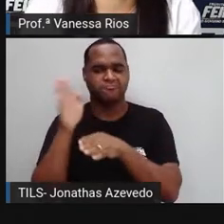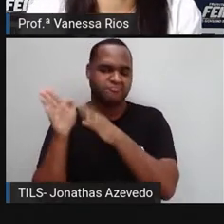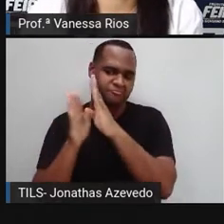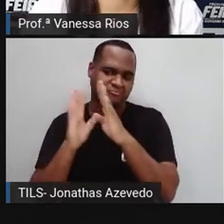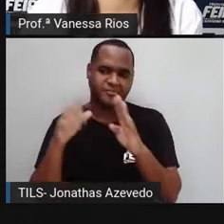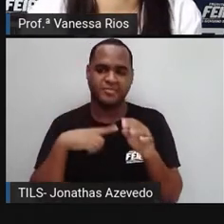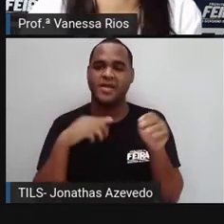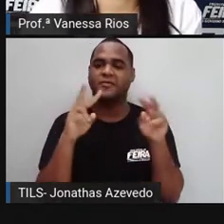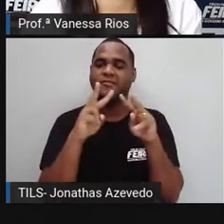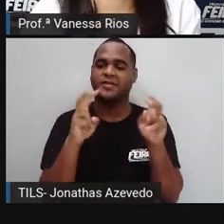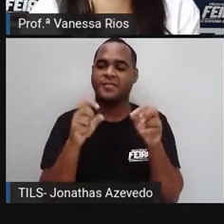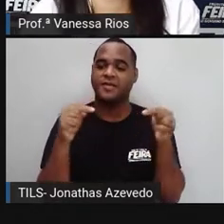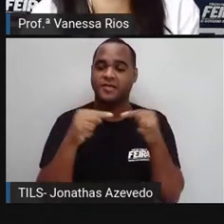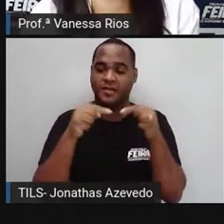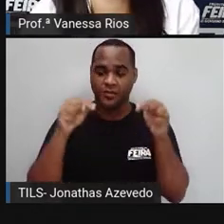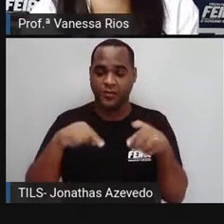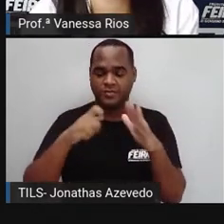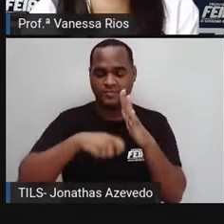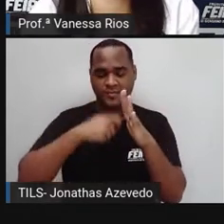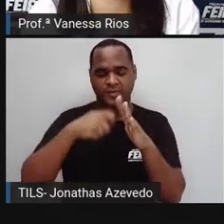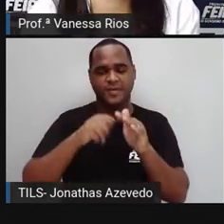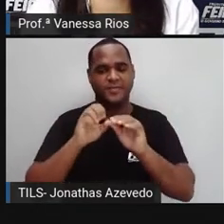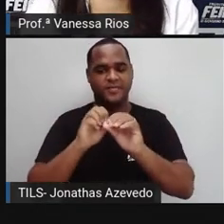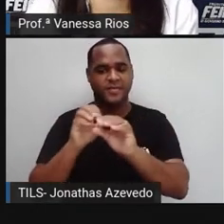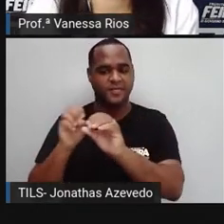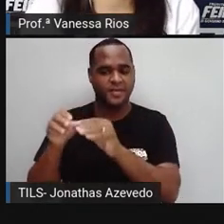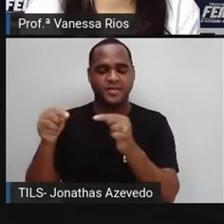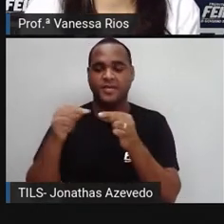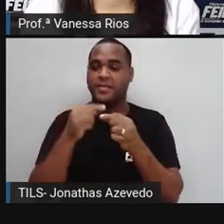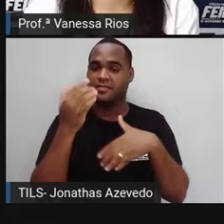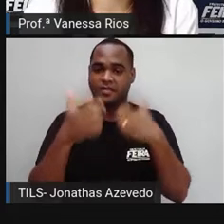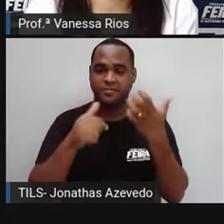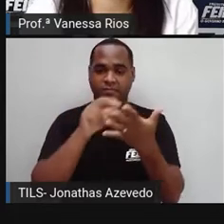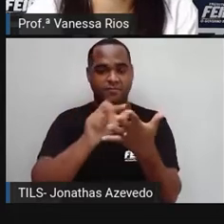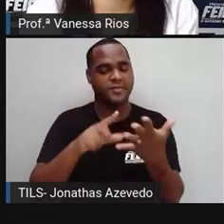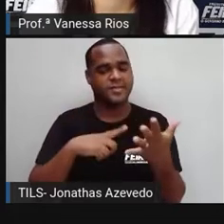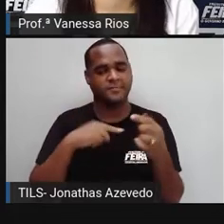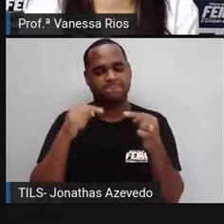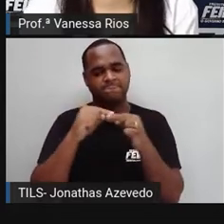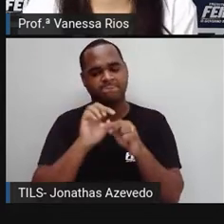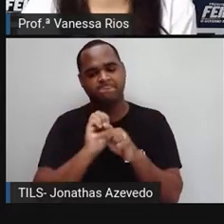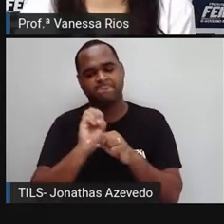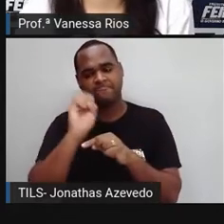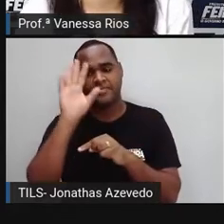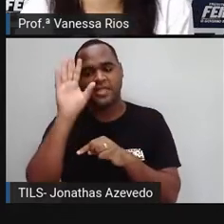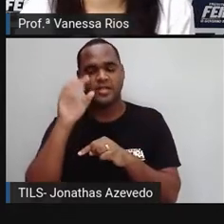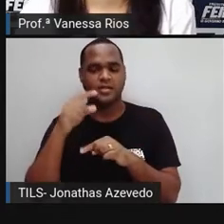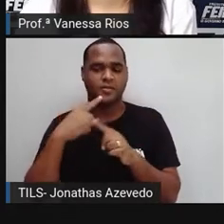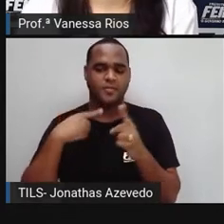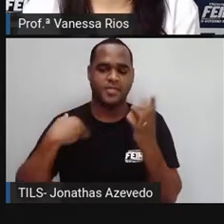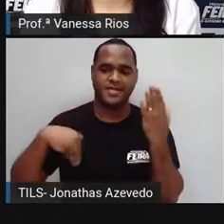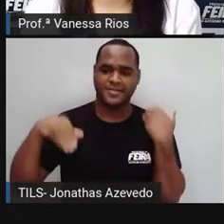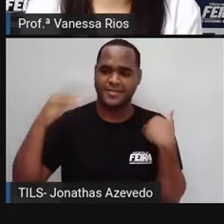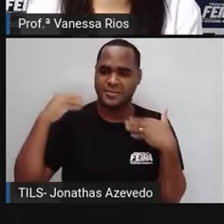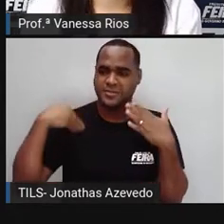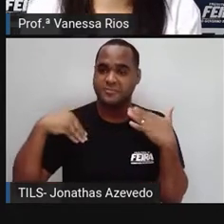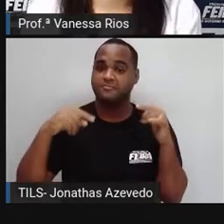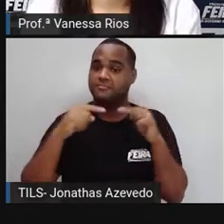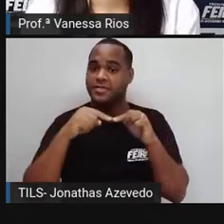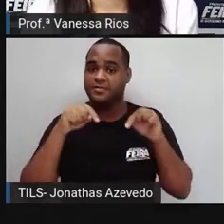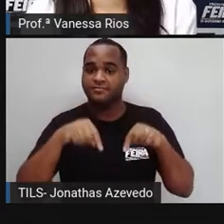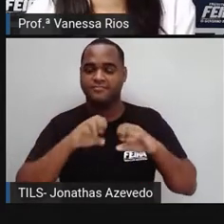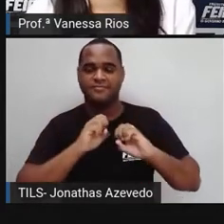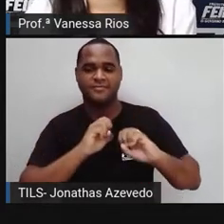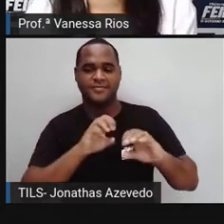o tema, né, da nossa videoaula de agora é falar sobre sairmos, né, sobre passearmos pela